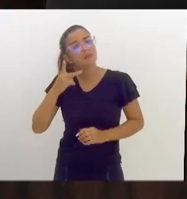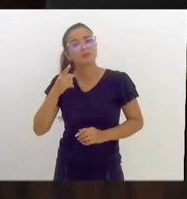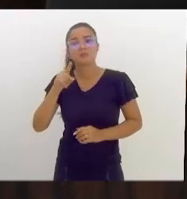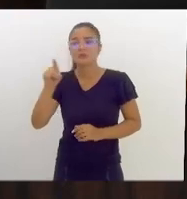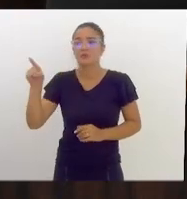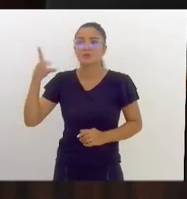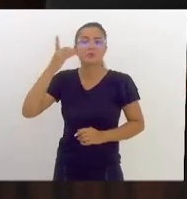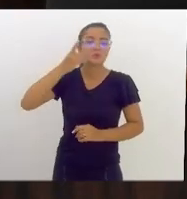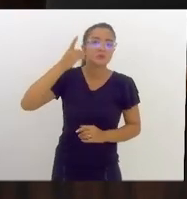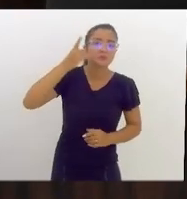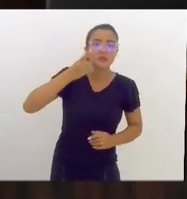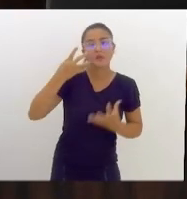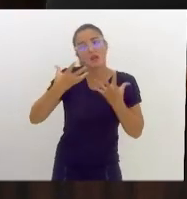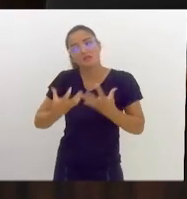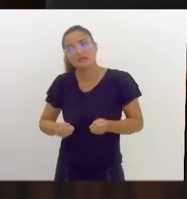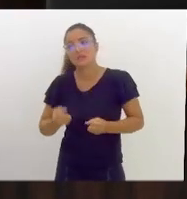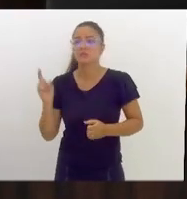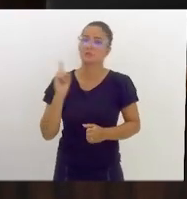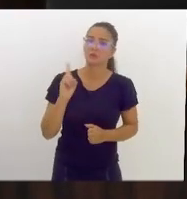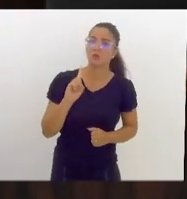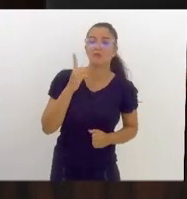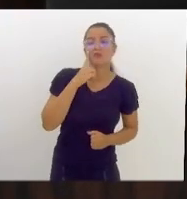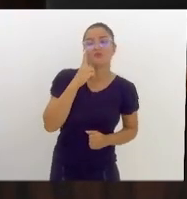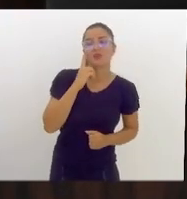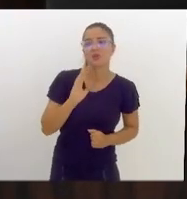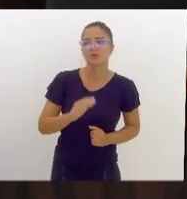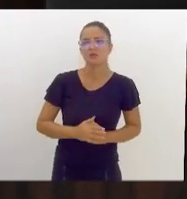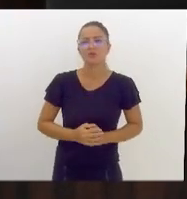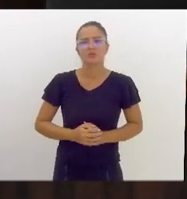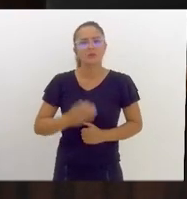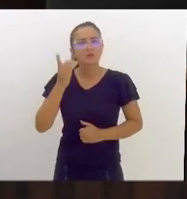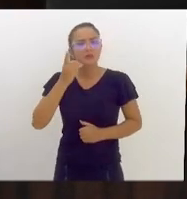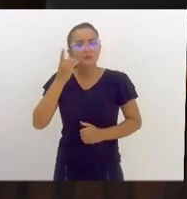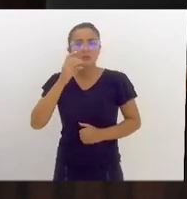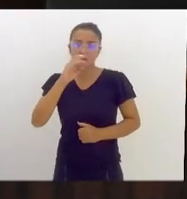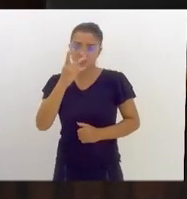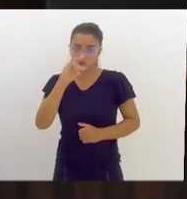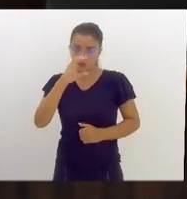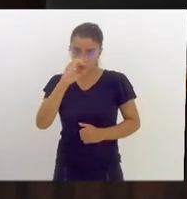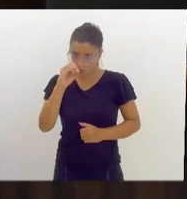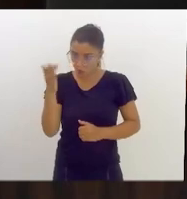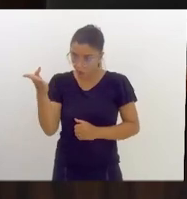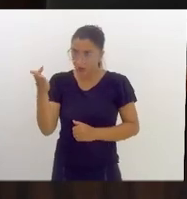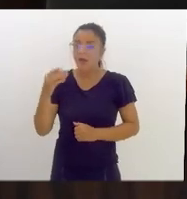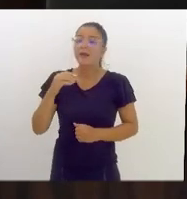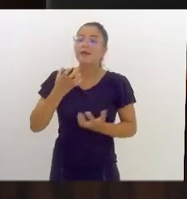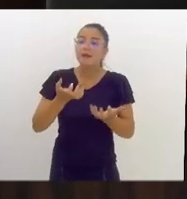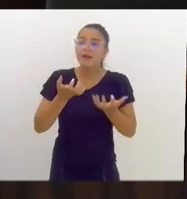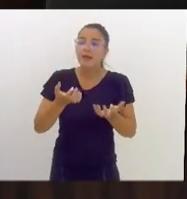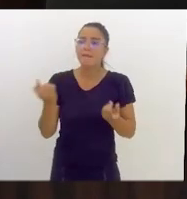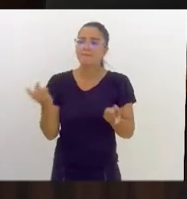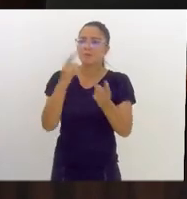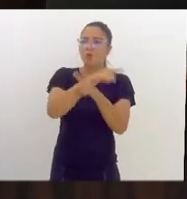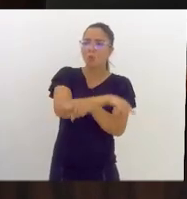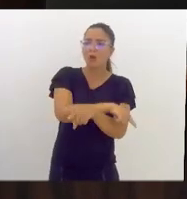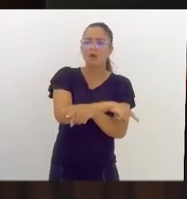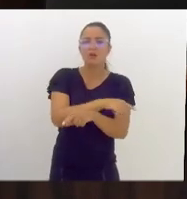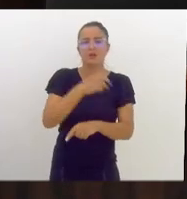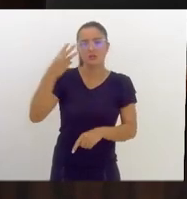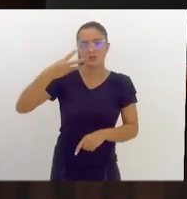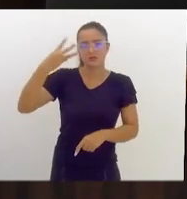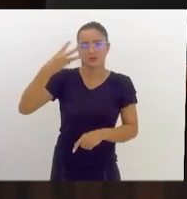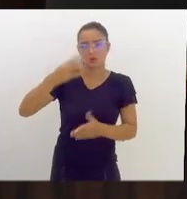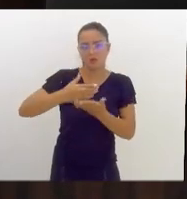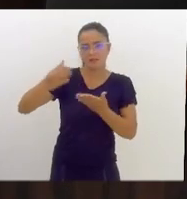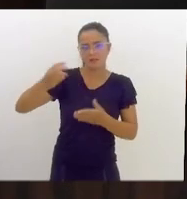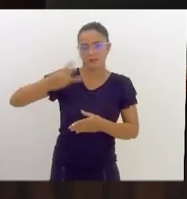Os deputados aqui presentes, o deputado Chico Machado está pedindo aí uma inversão de pauta, começar do terceiro projeto,